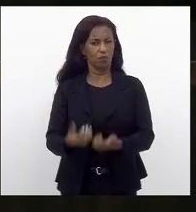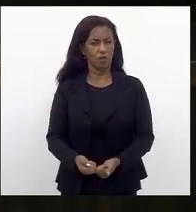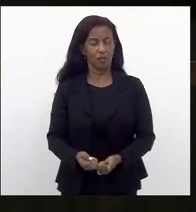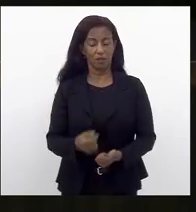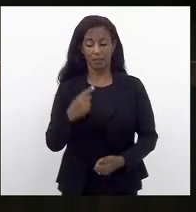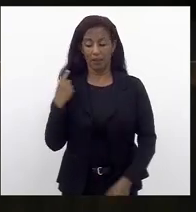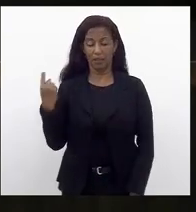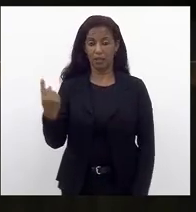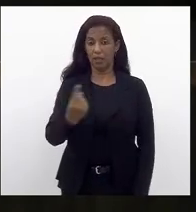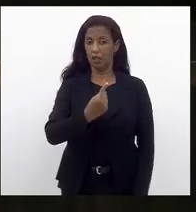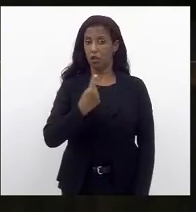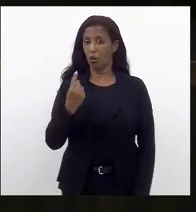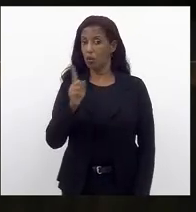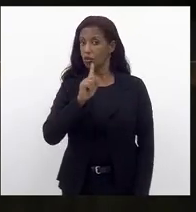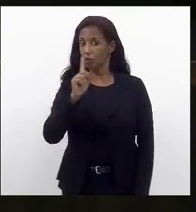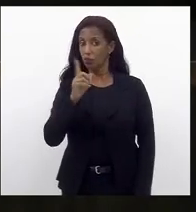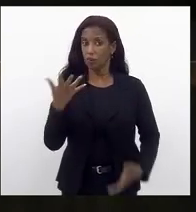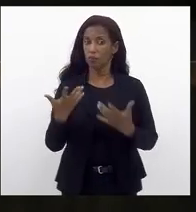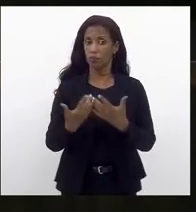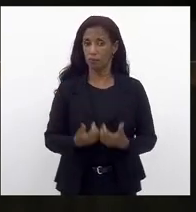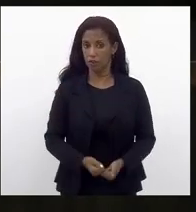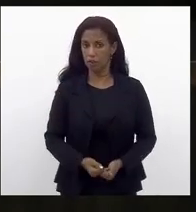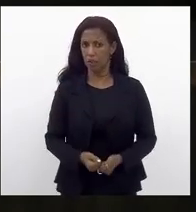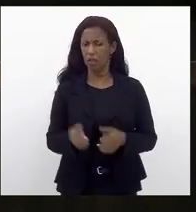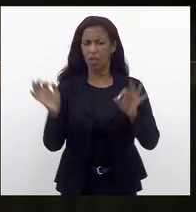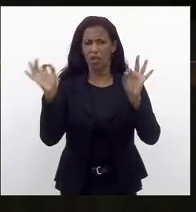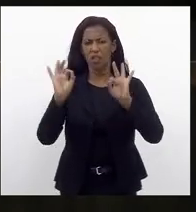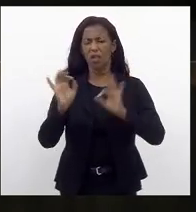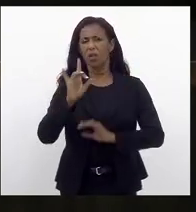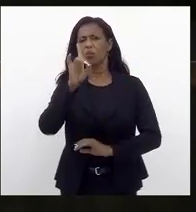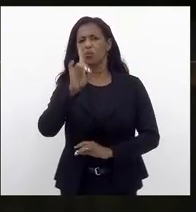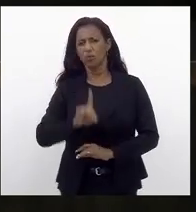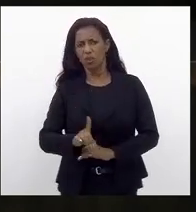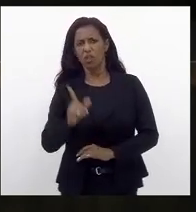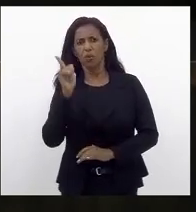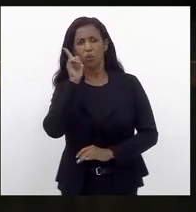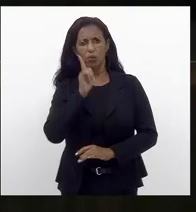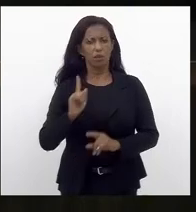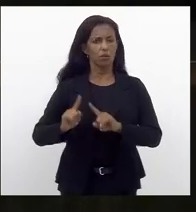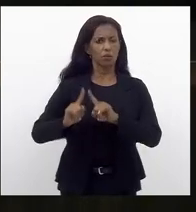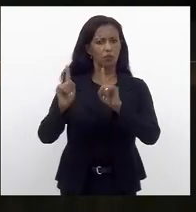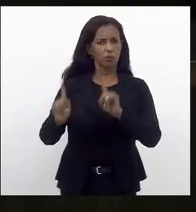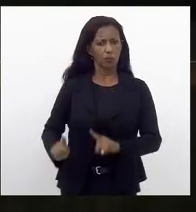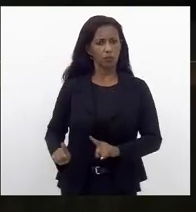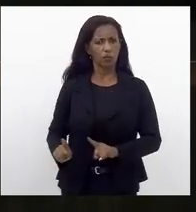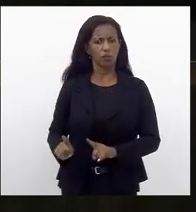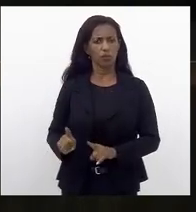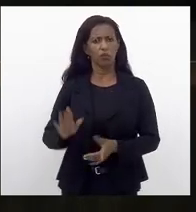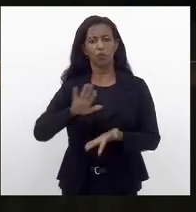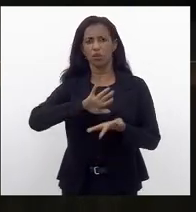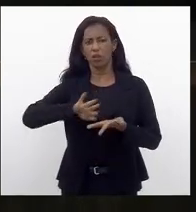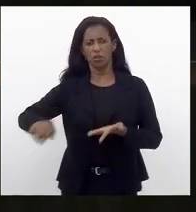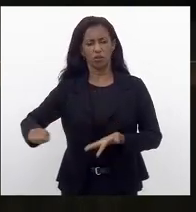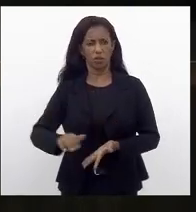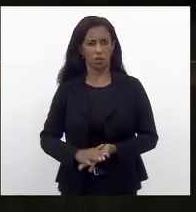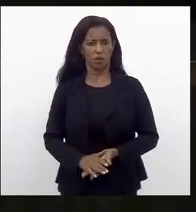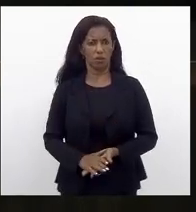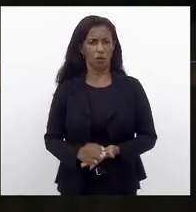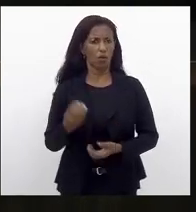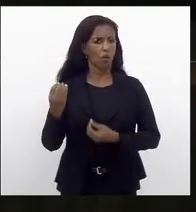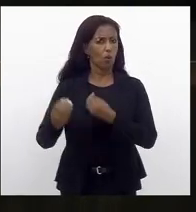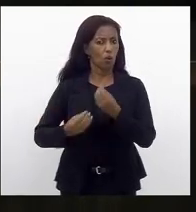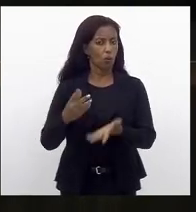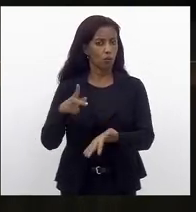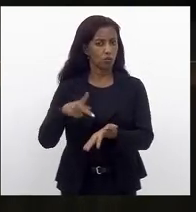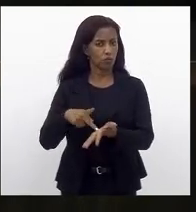que nós não permitiremos que nenhum direito adquirido dos atuais Funcionários Públicos fossem os ocupados Como